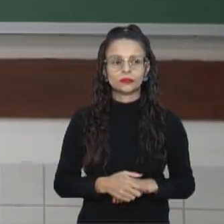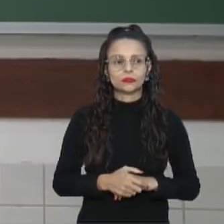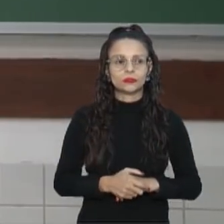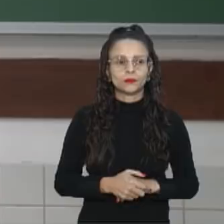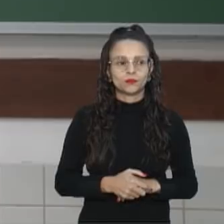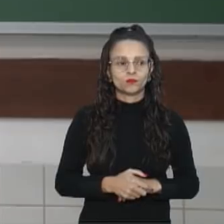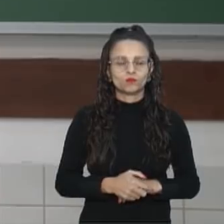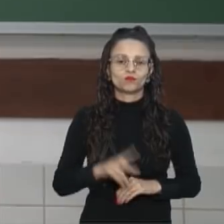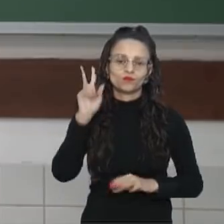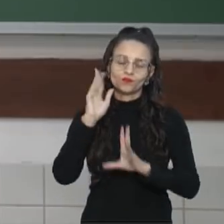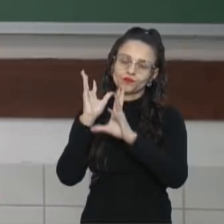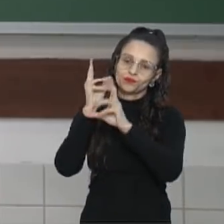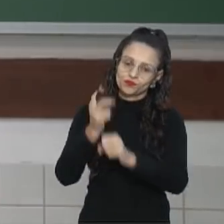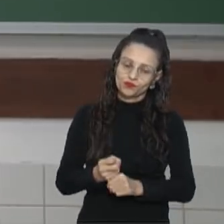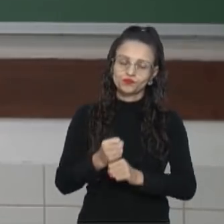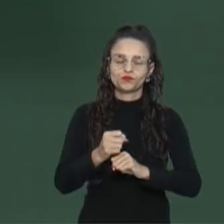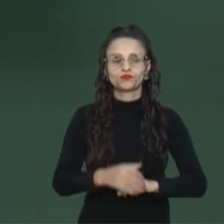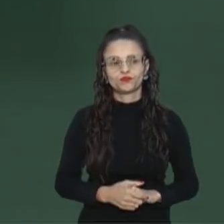aqui, relembrando.